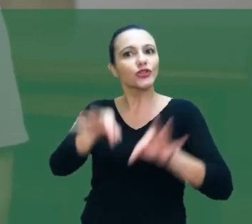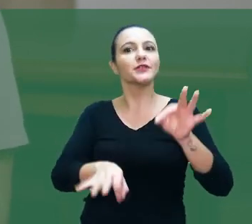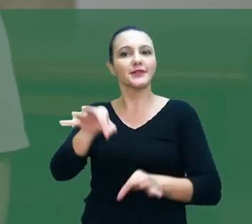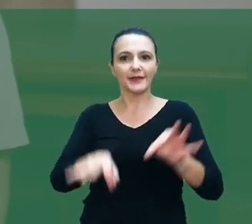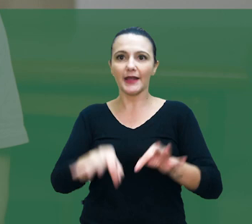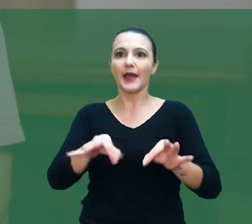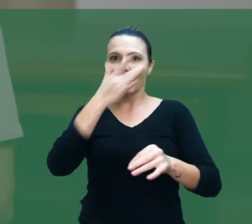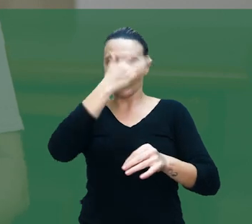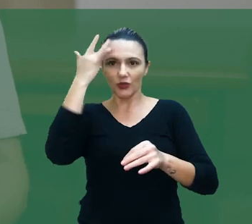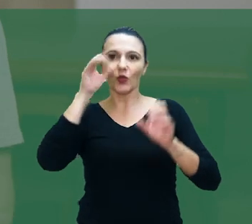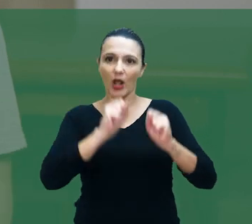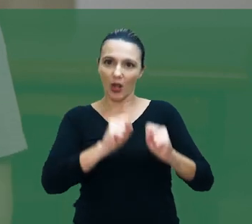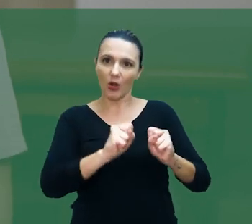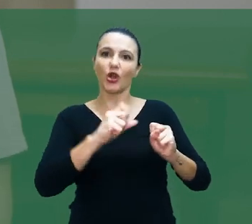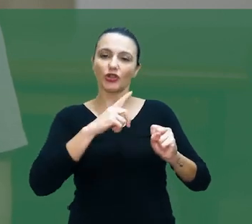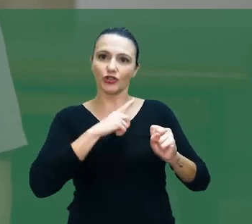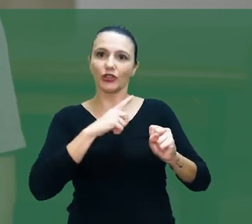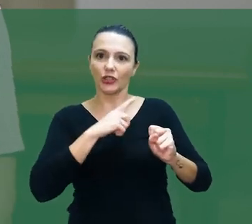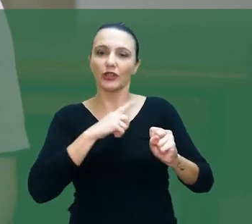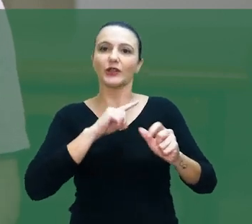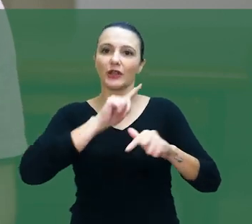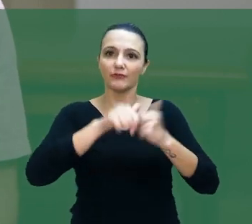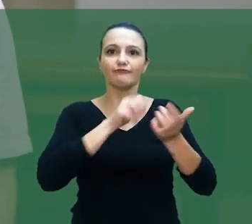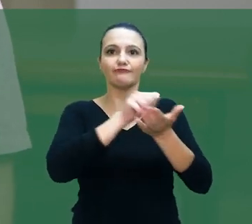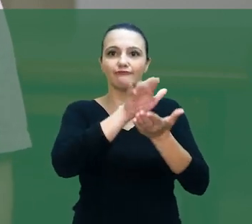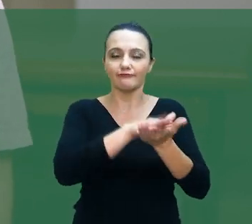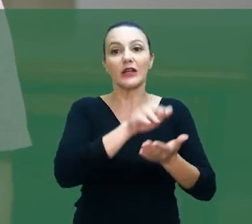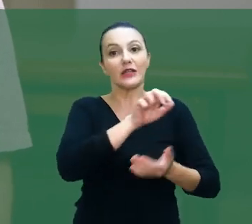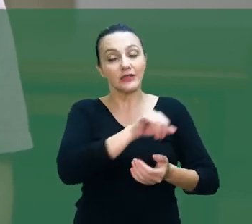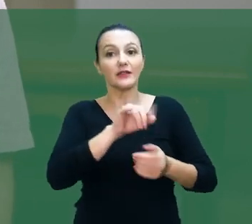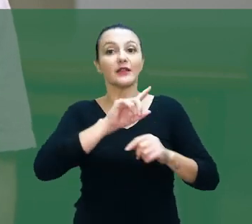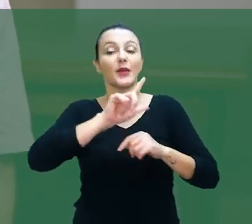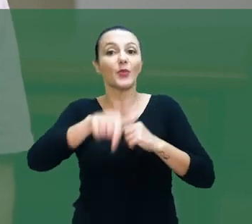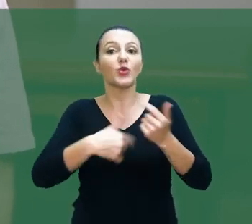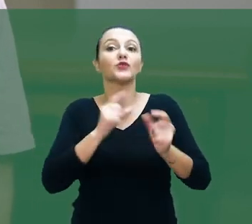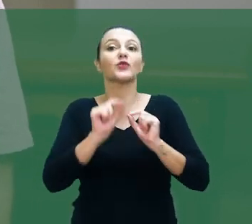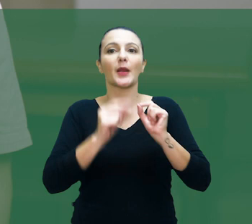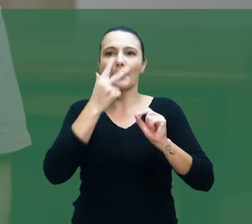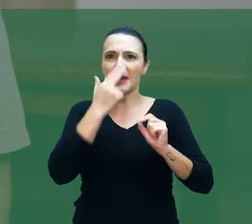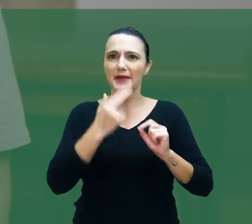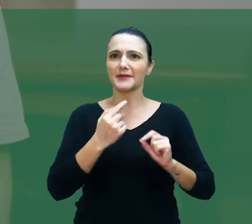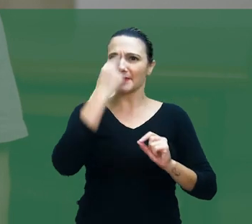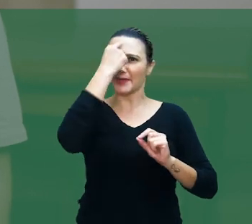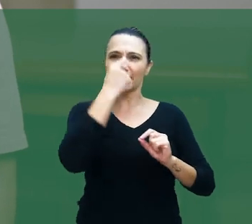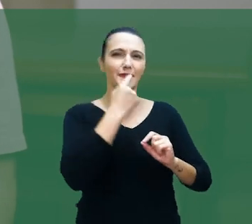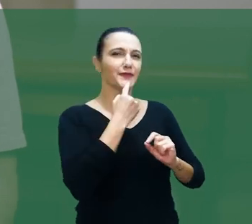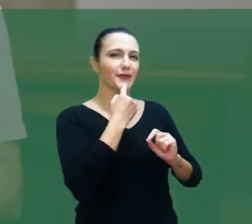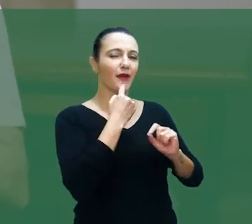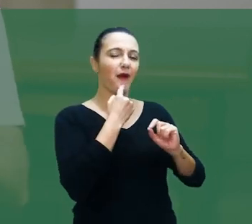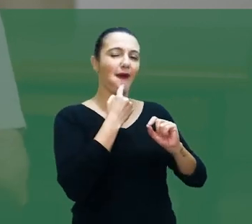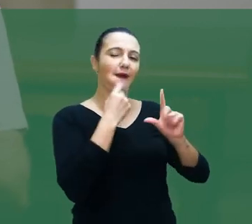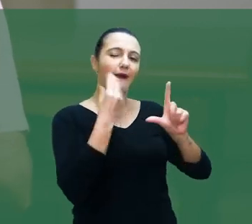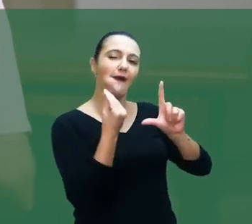ter uma reparação. Mas como nós fazemos quando a origem disso é muitas vezes usando perfis anônimos, às vezes,